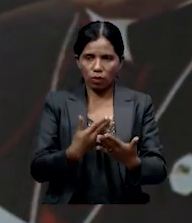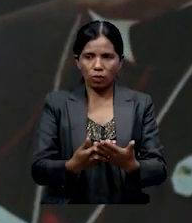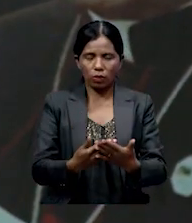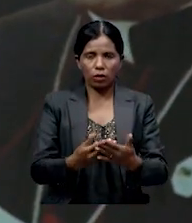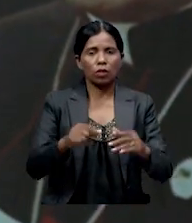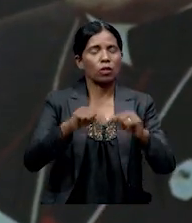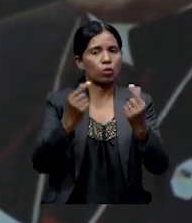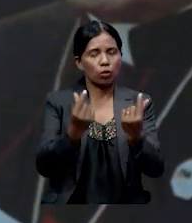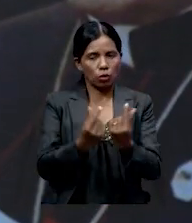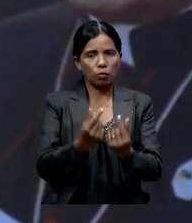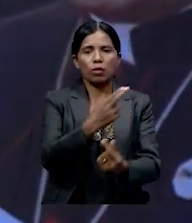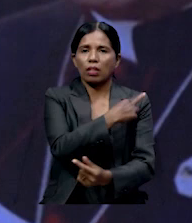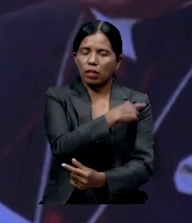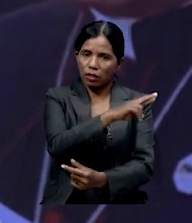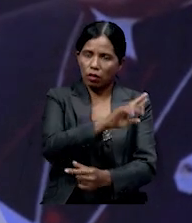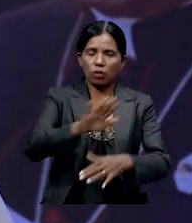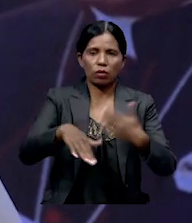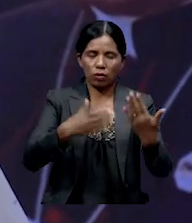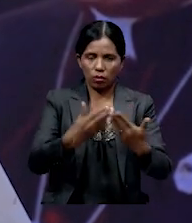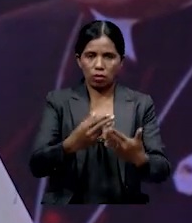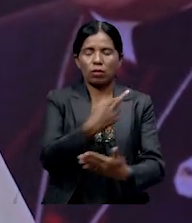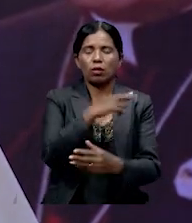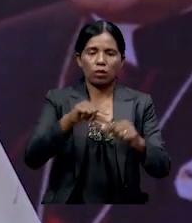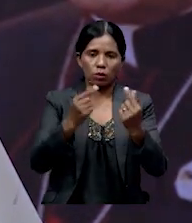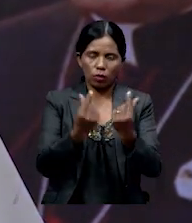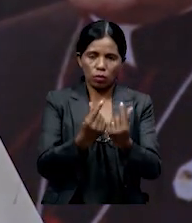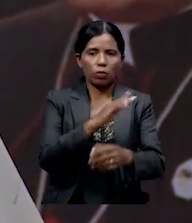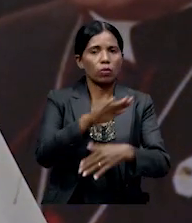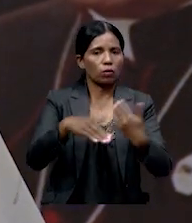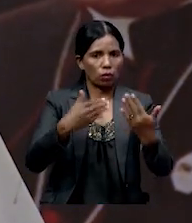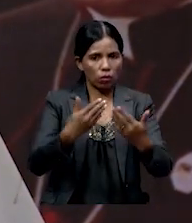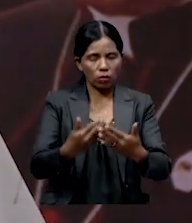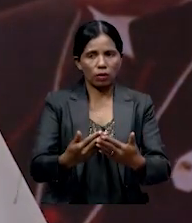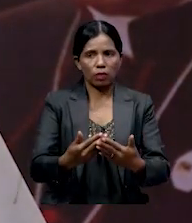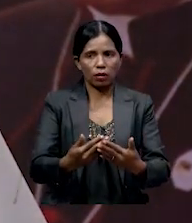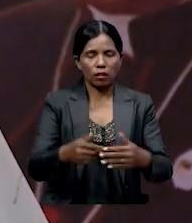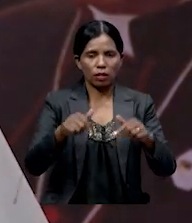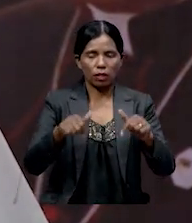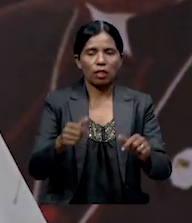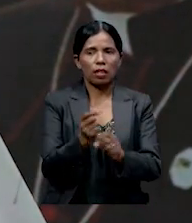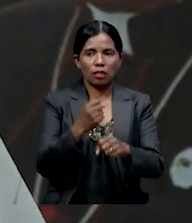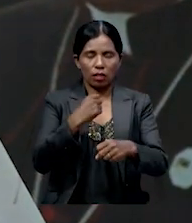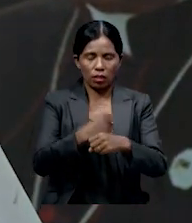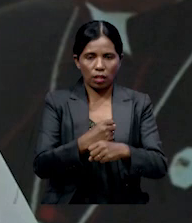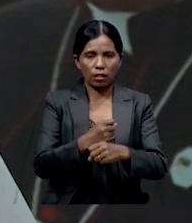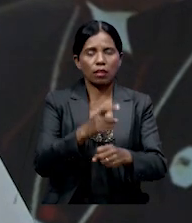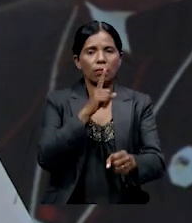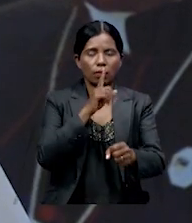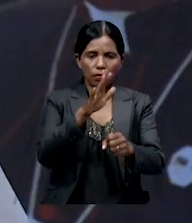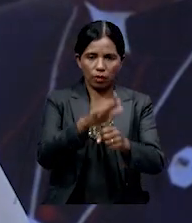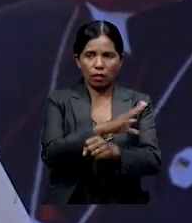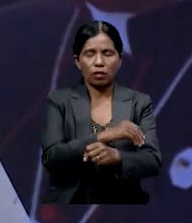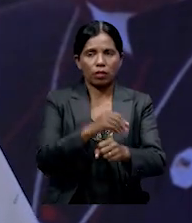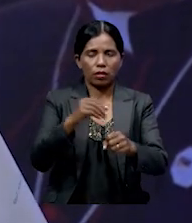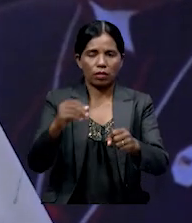grupos religiosos, todos os que estamos aqui presentes, temos que fazer este compromisso que já